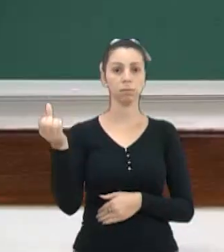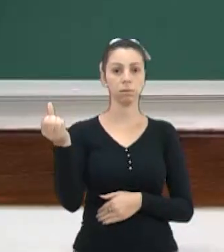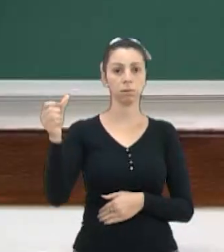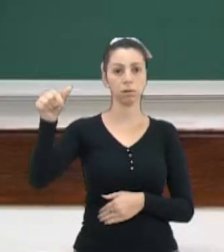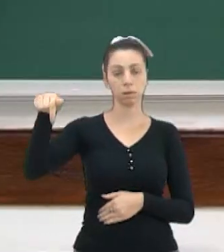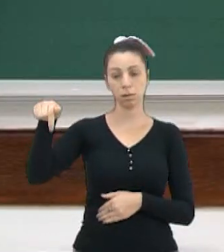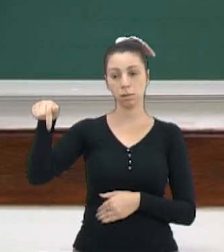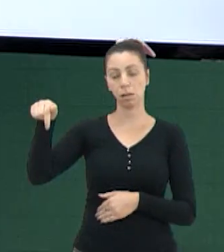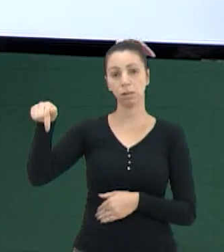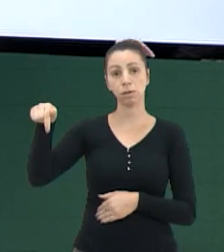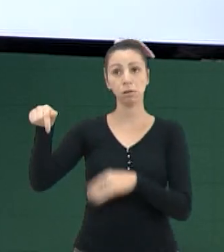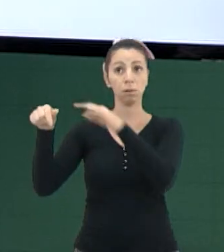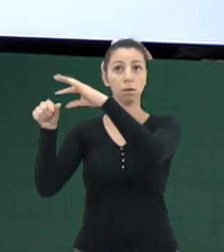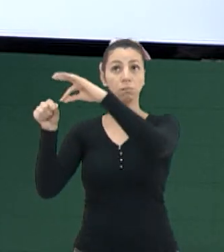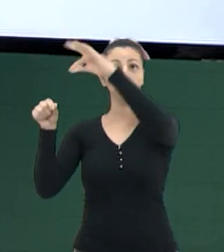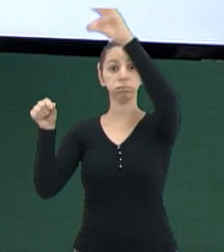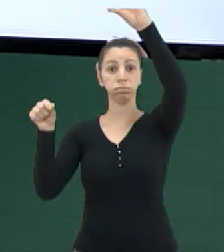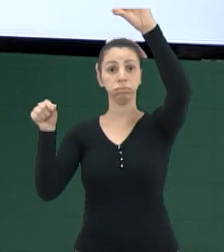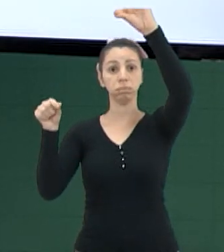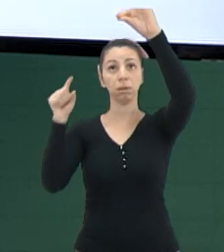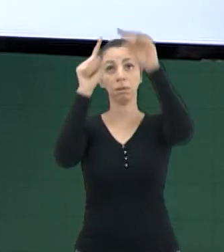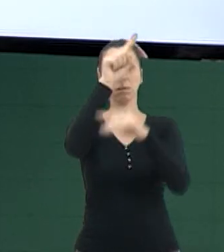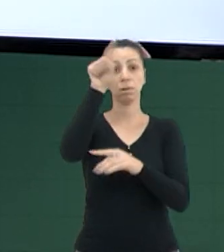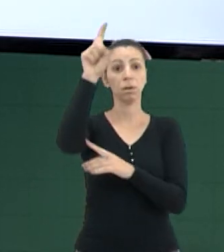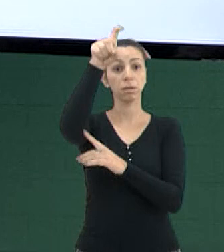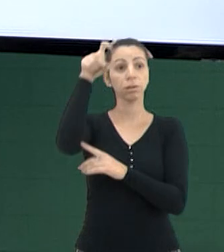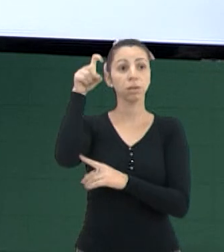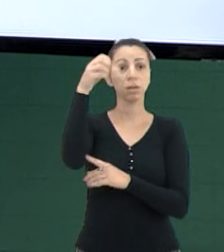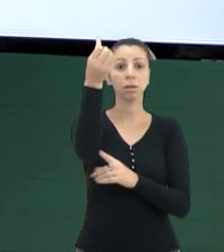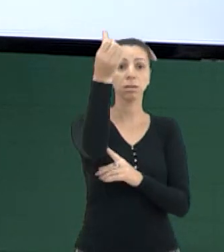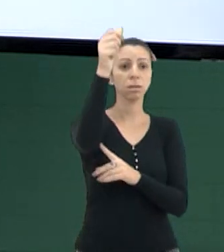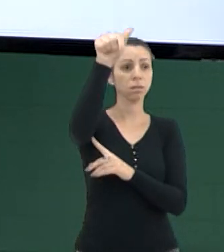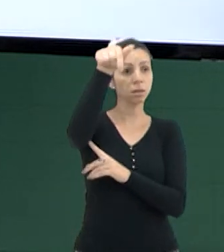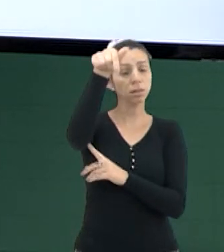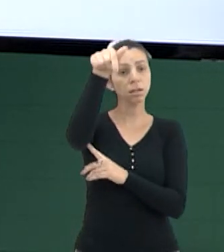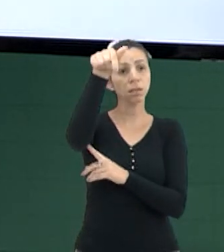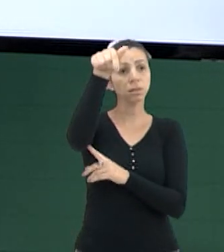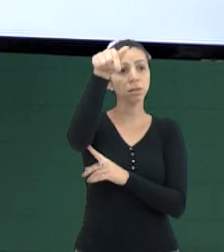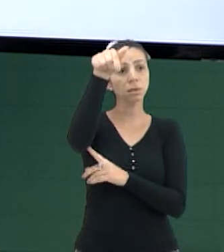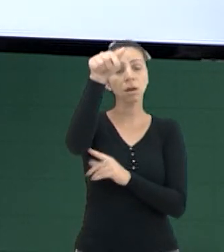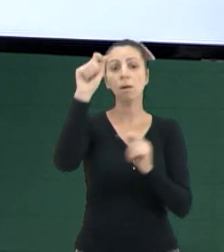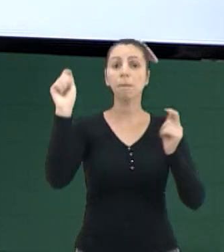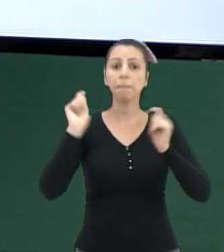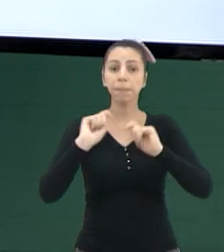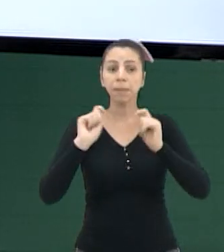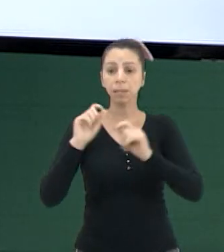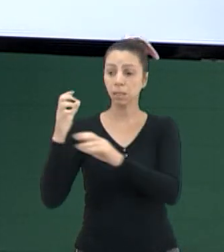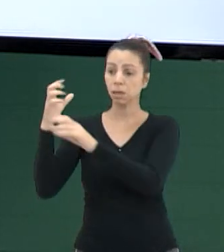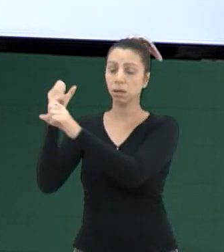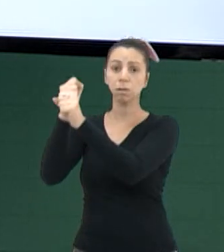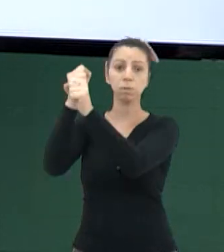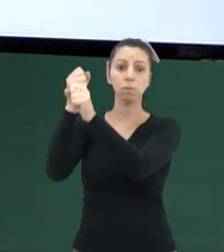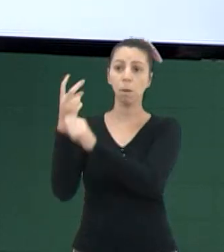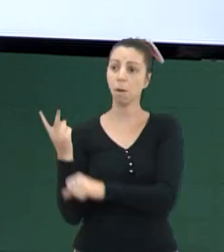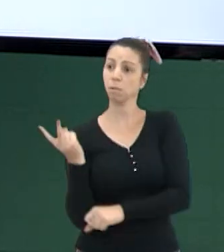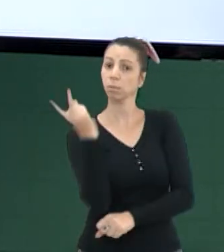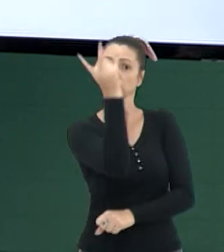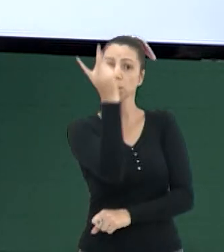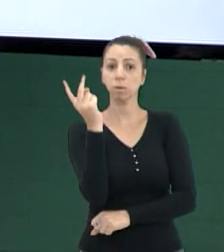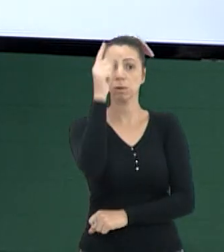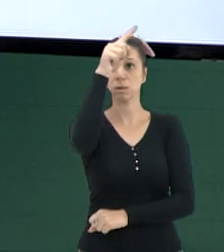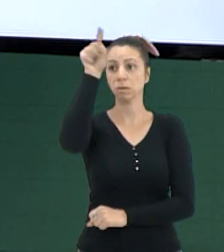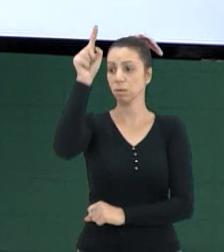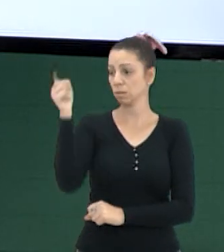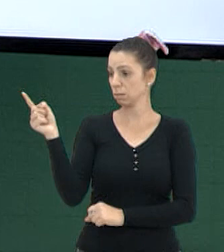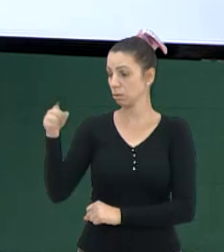medir 67. E quanto que vai medir o ângulo Y? É só fazer a soma dos dois e